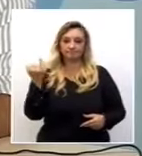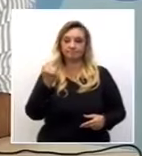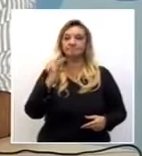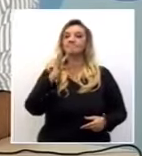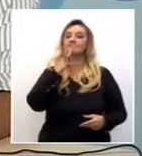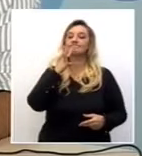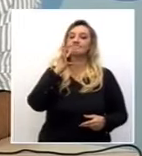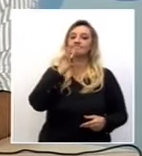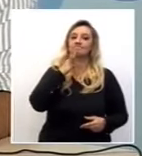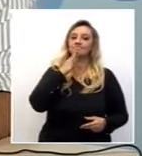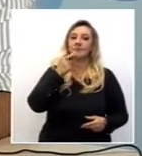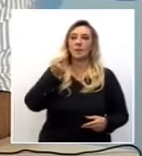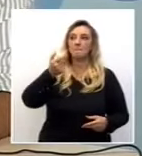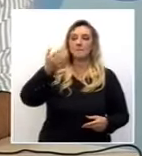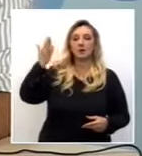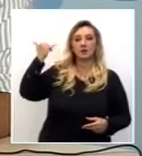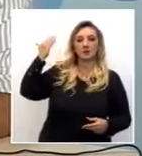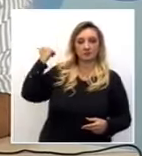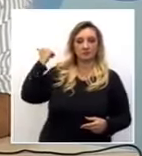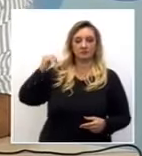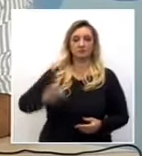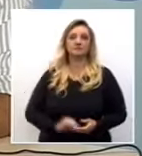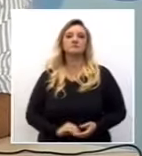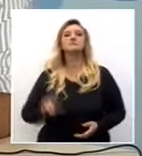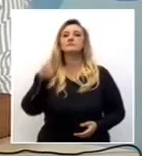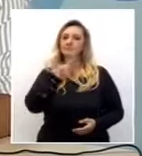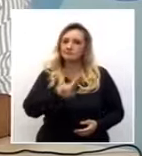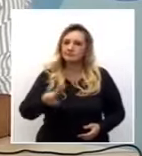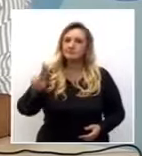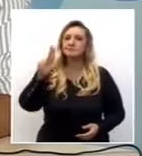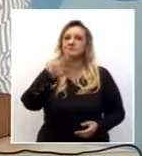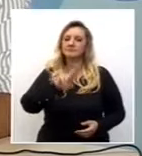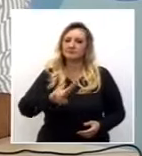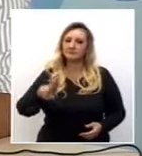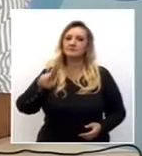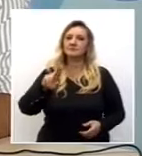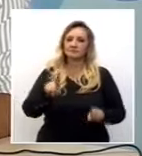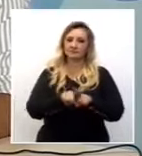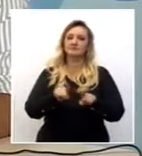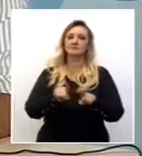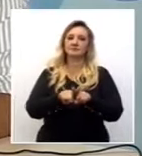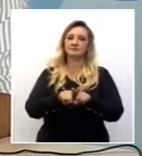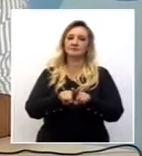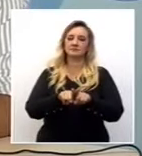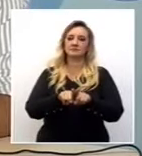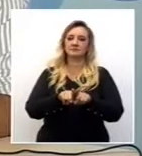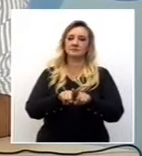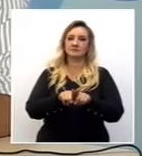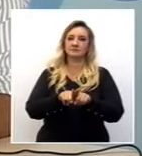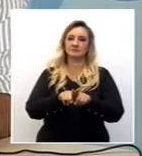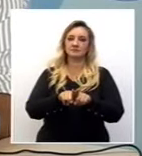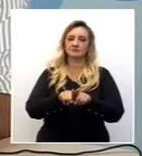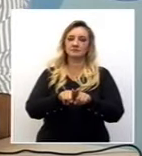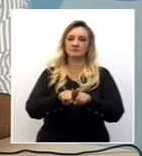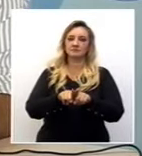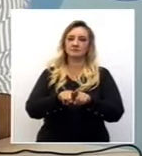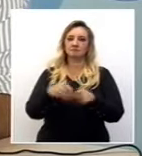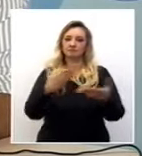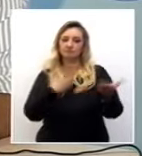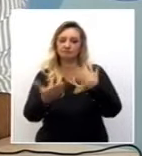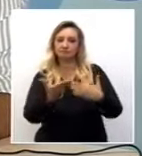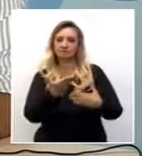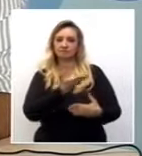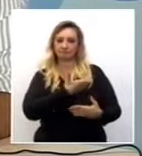conheci há pouco tempo o Padlet. Usei bastante, ando usando muito. ando falando com muitos colegas da